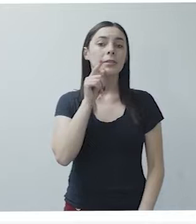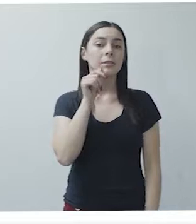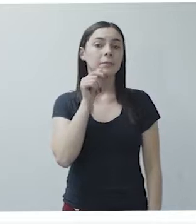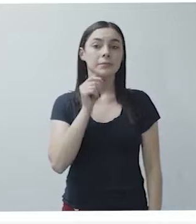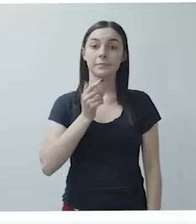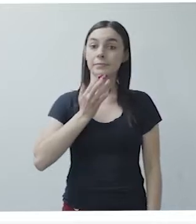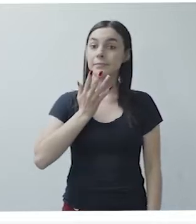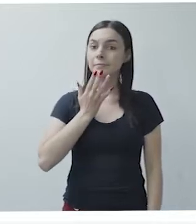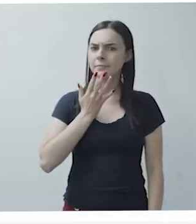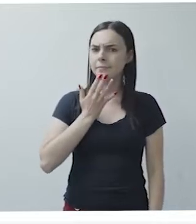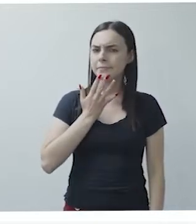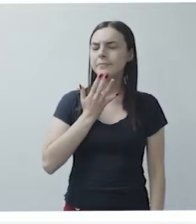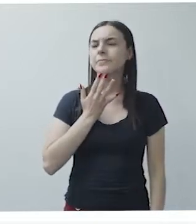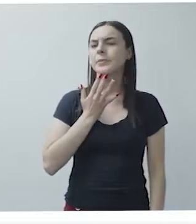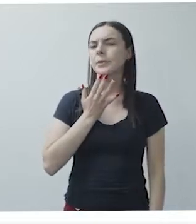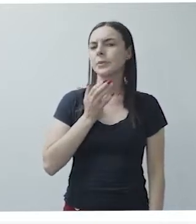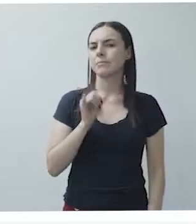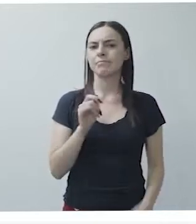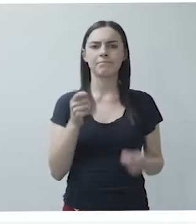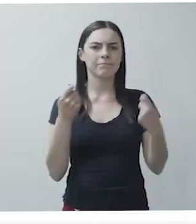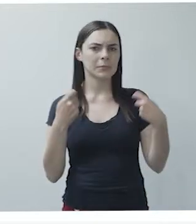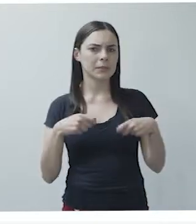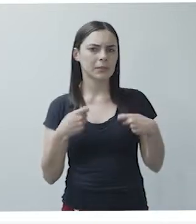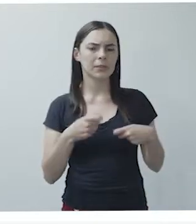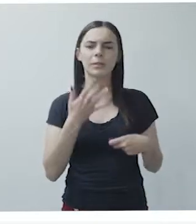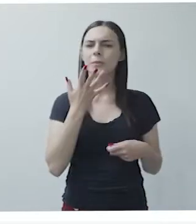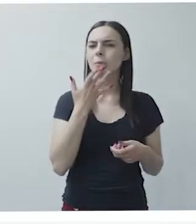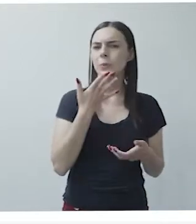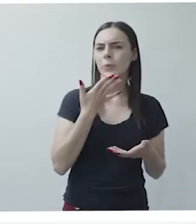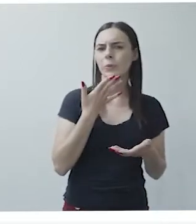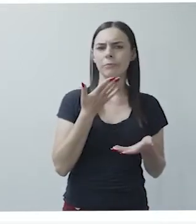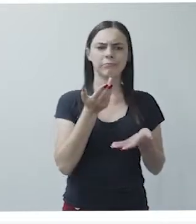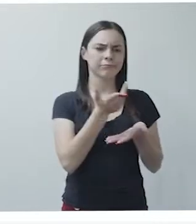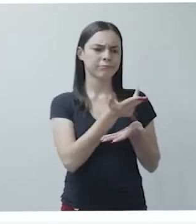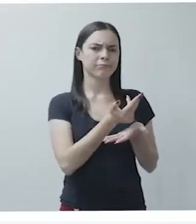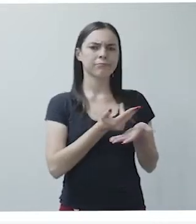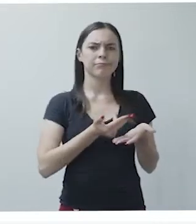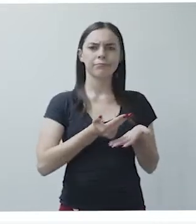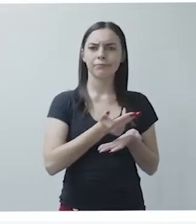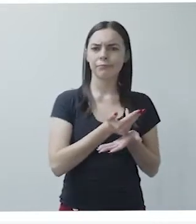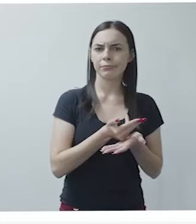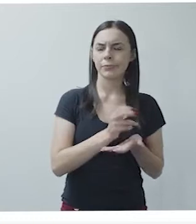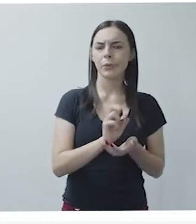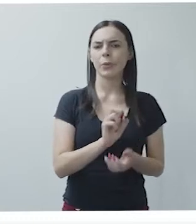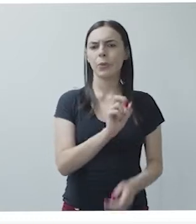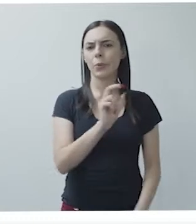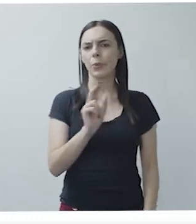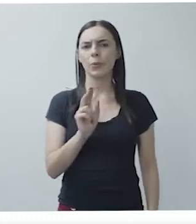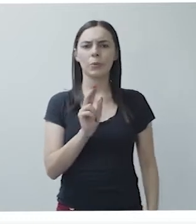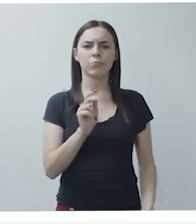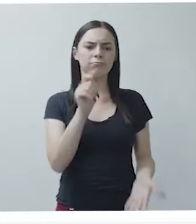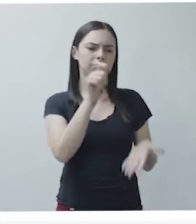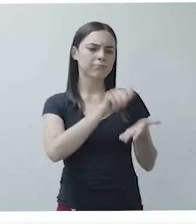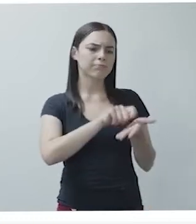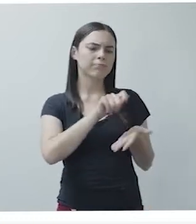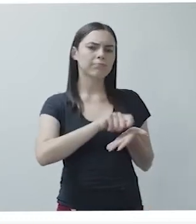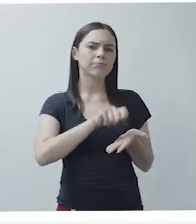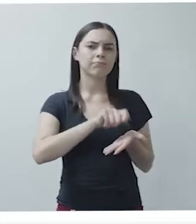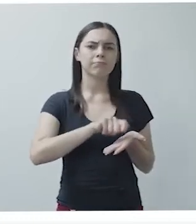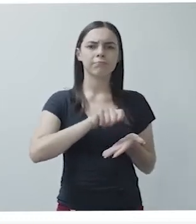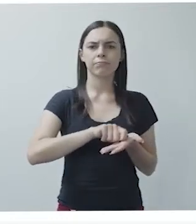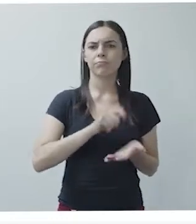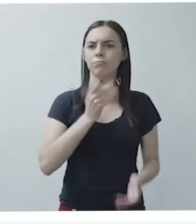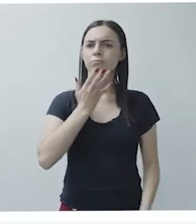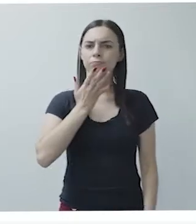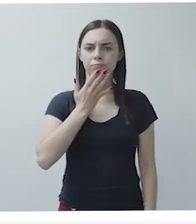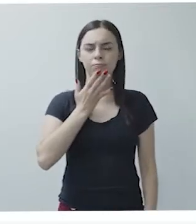O lápis de cor, né, também se for preciso colorir algum desenho, né, ou registrar em algum momento, né,